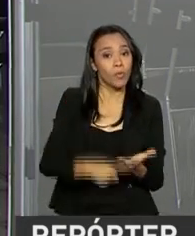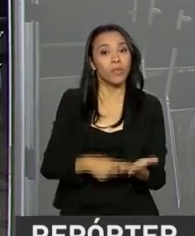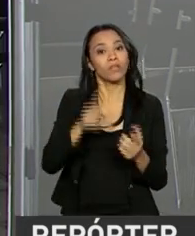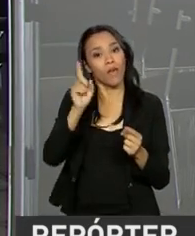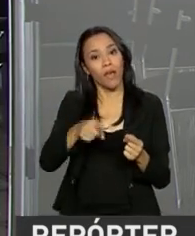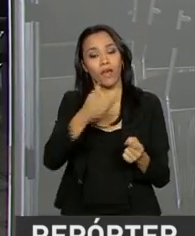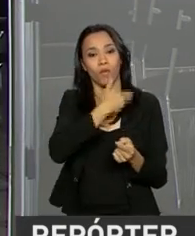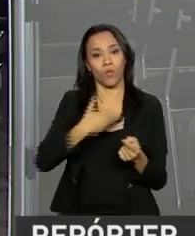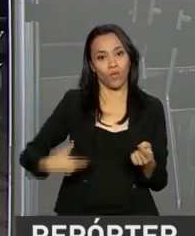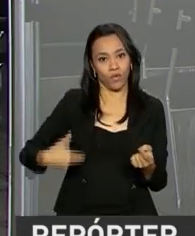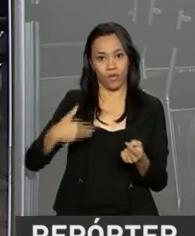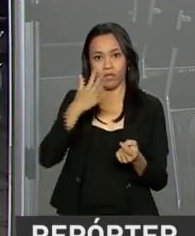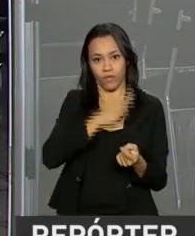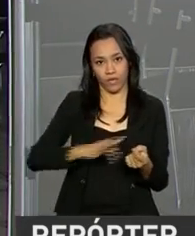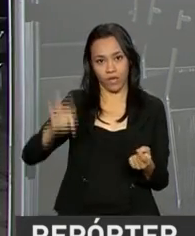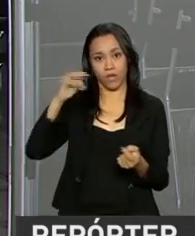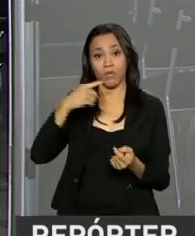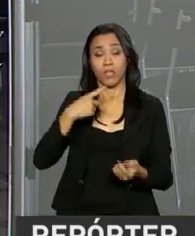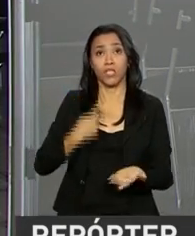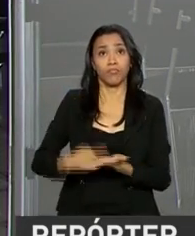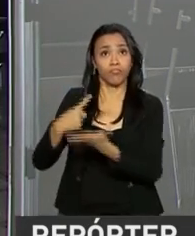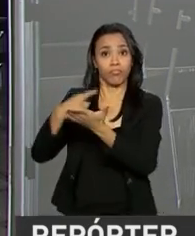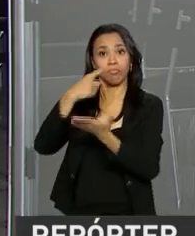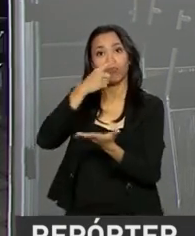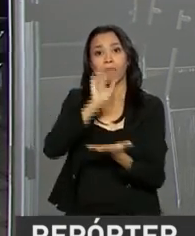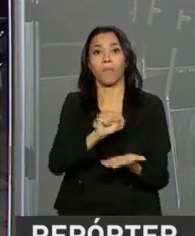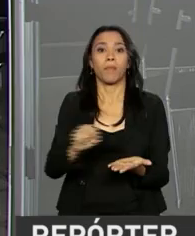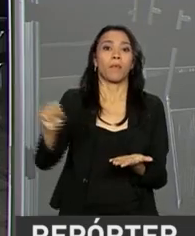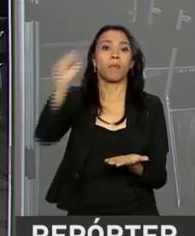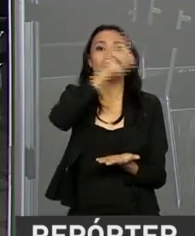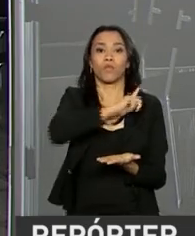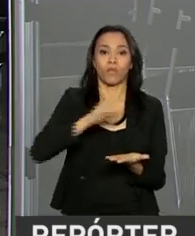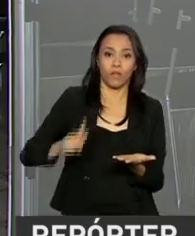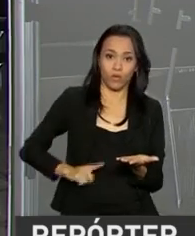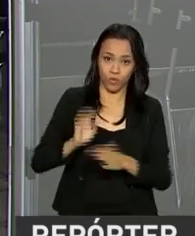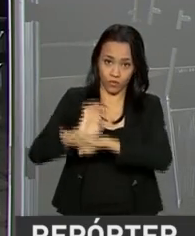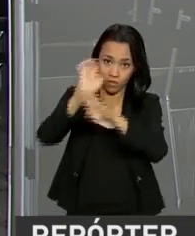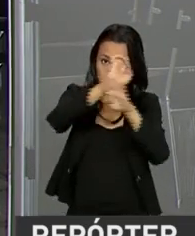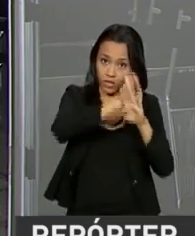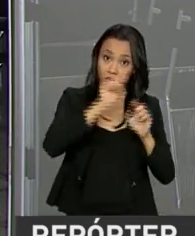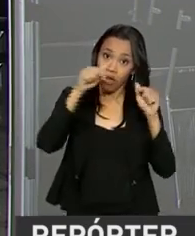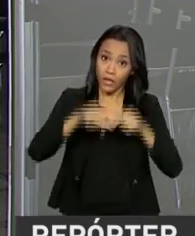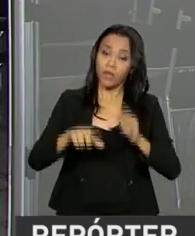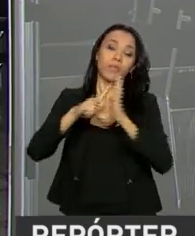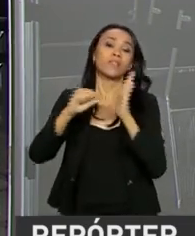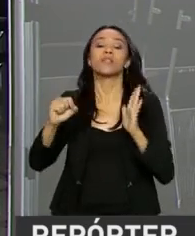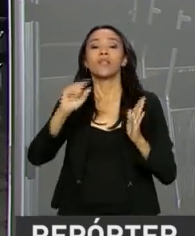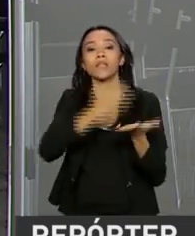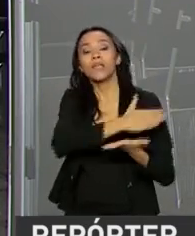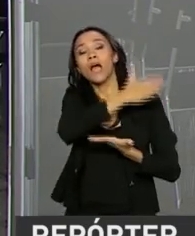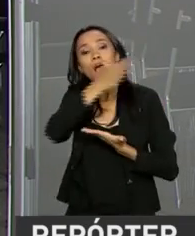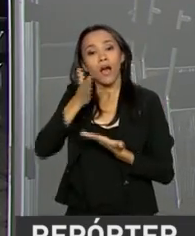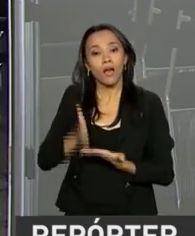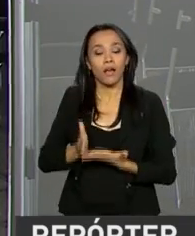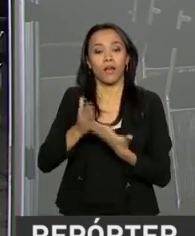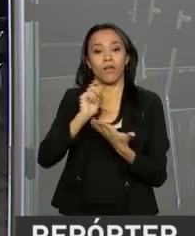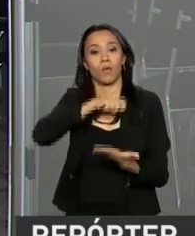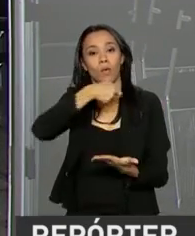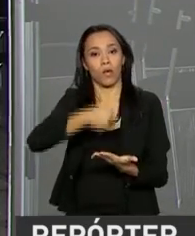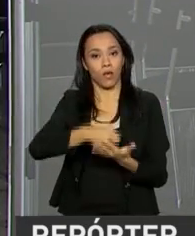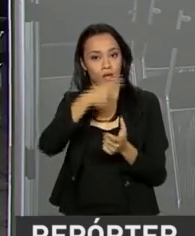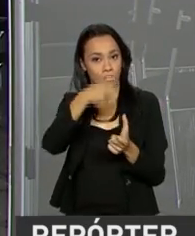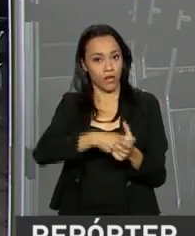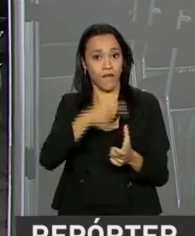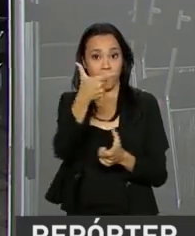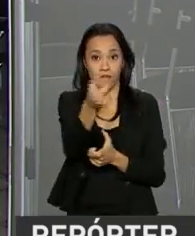o governo federal e os governadores há duas semanas aqui em brasília e estabelece um alongamento da dívida dos estados por